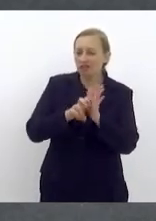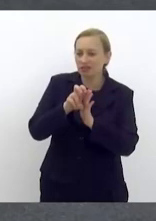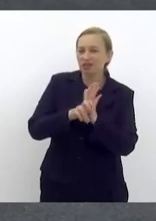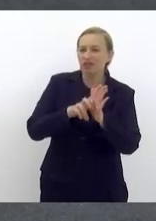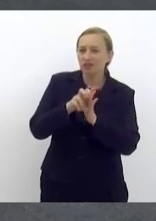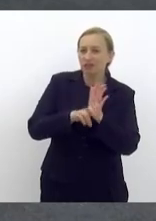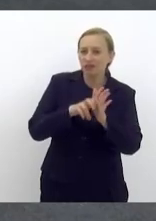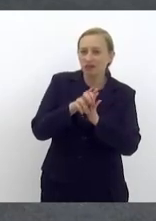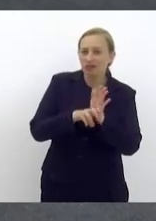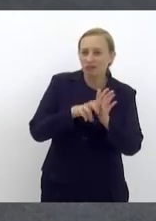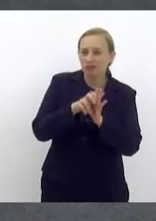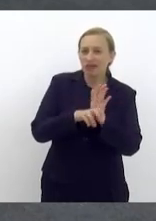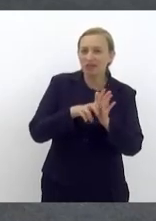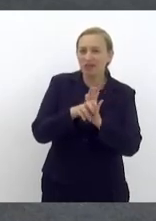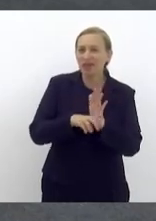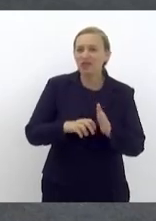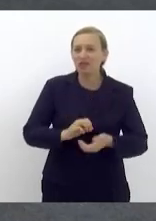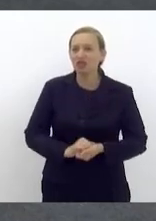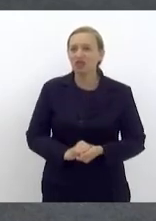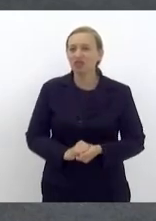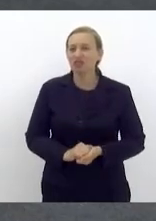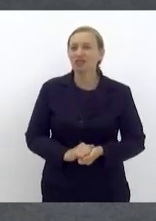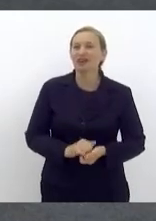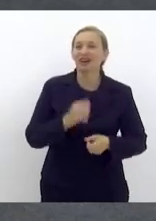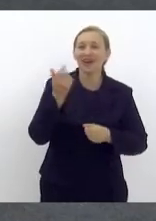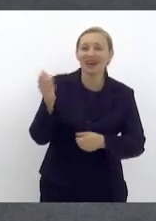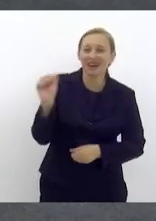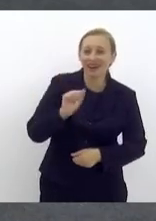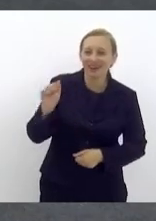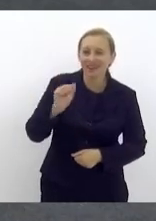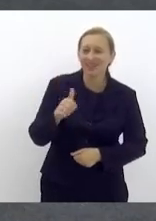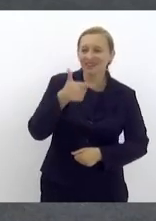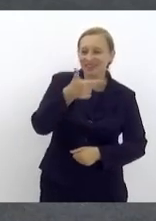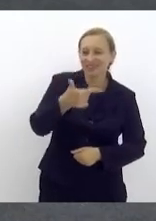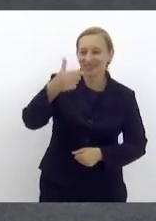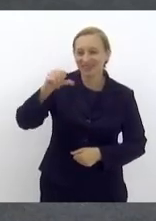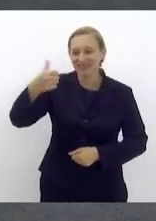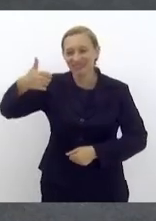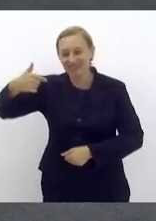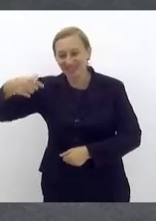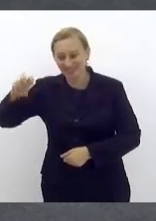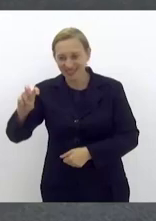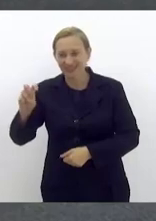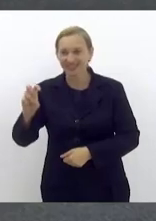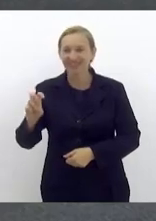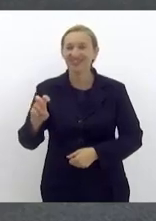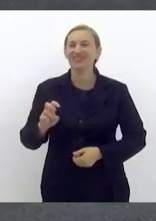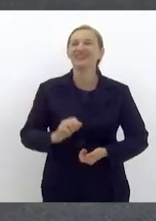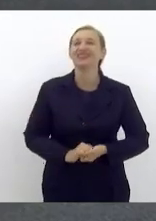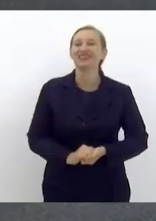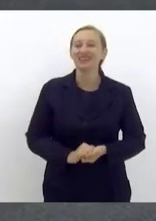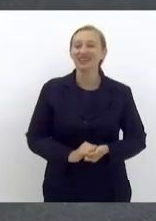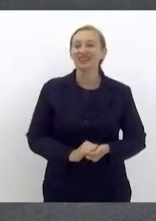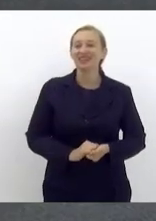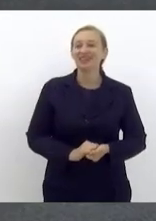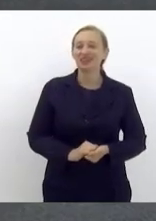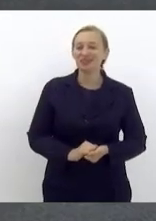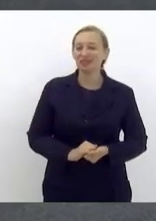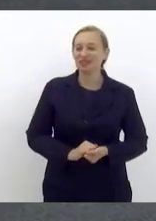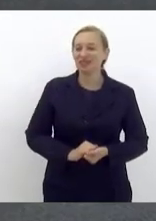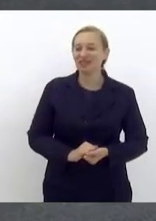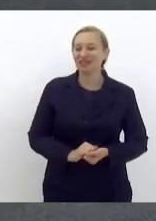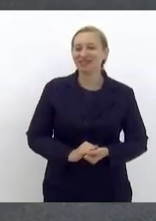de 2006, que é um importante instrumento, digamos, que atua no combate